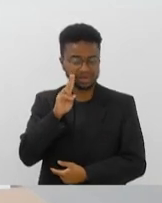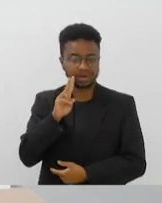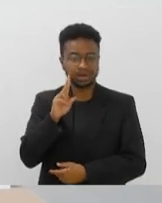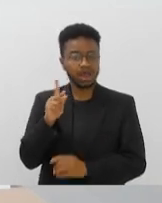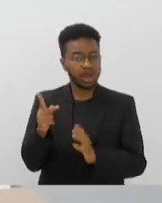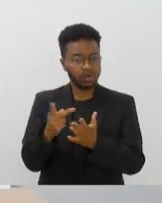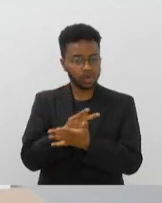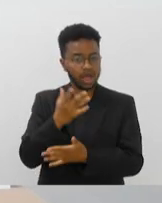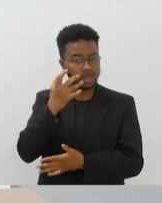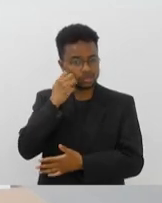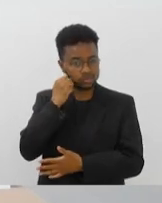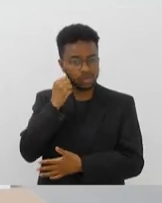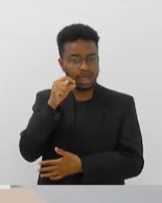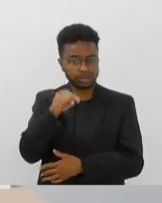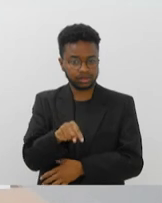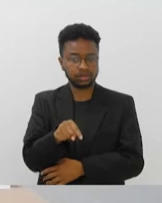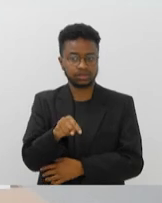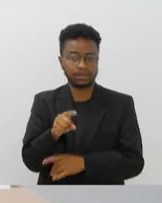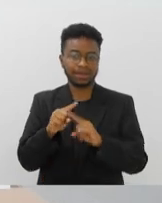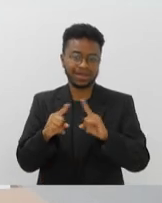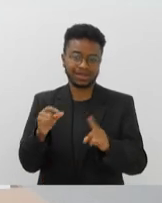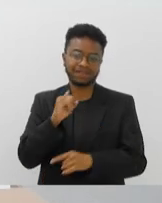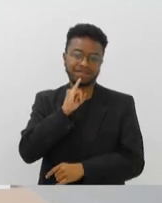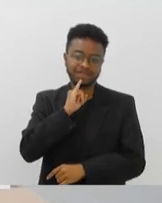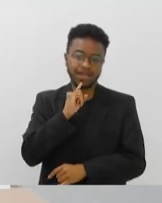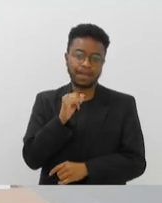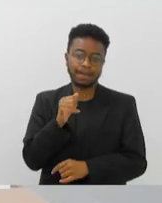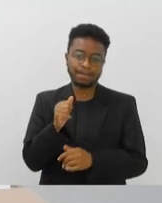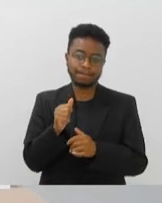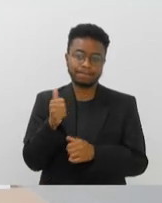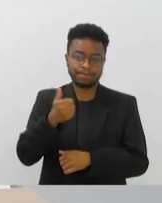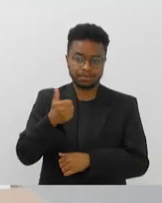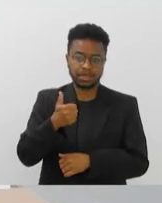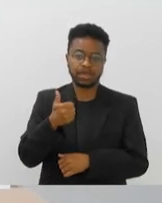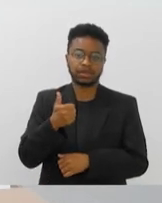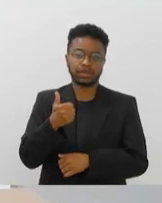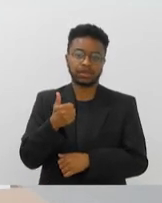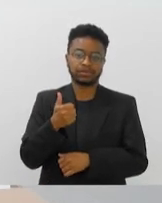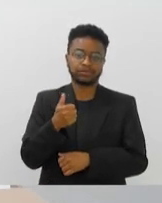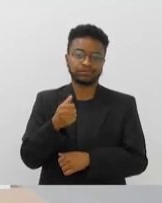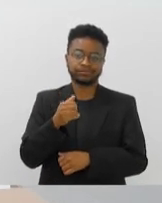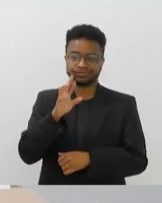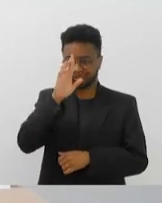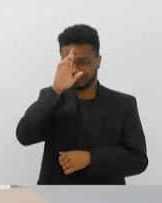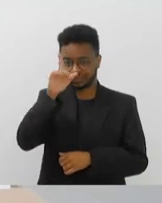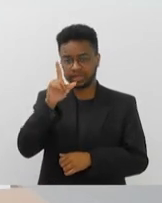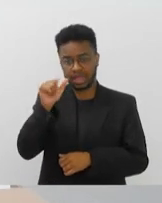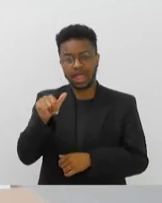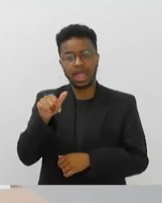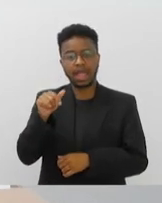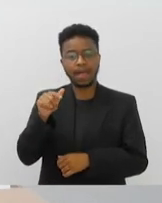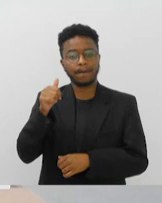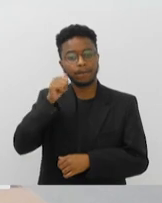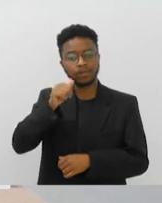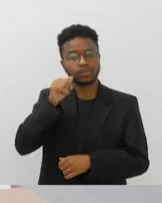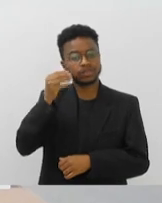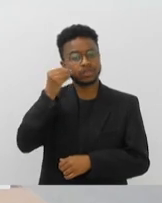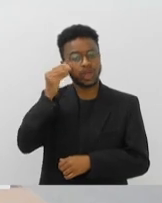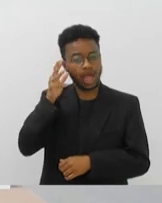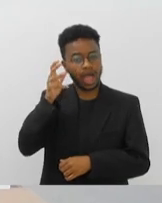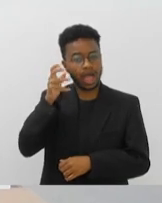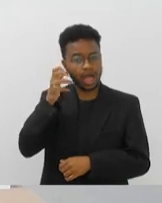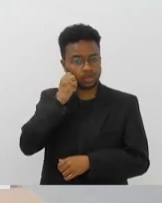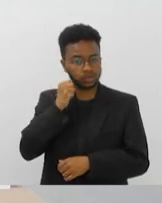teve aqui de adoção infelizmente que é a primeira adoção malsucedida que a adotante era até uma procuradora Justiça A